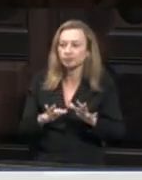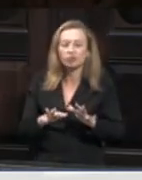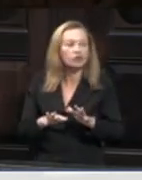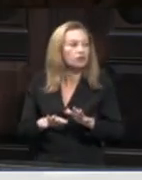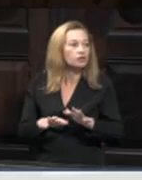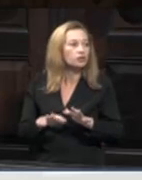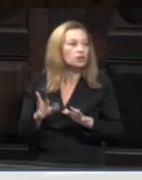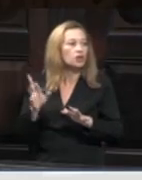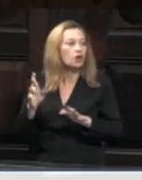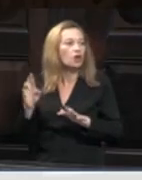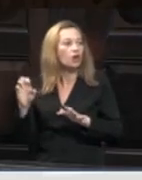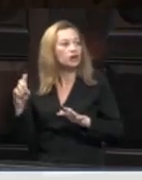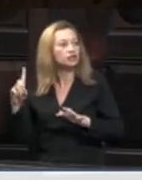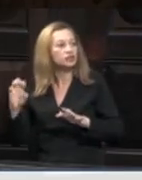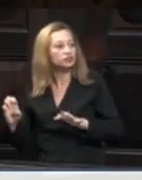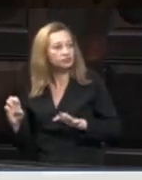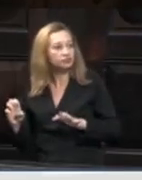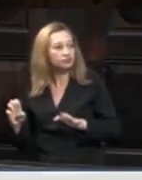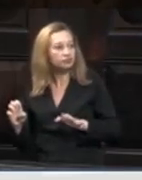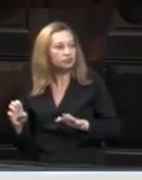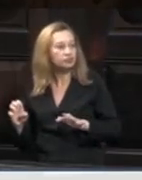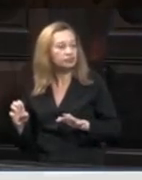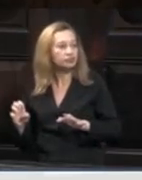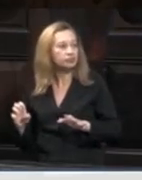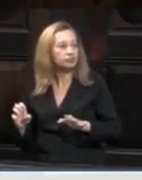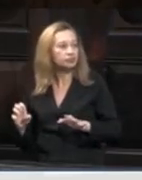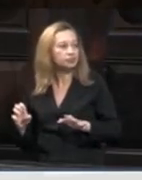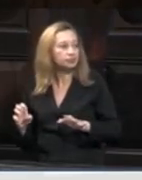o royalty não é um bem finito.